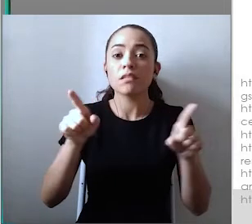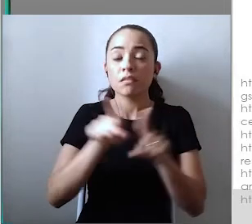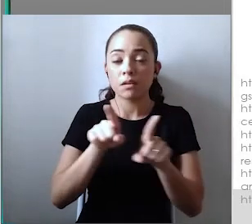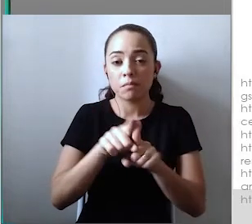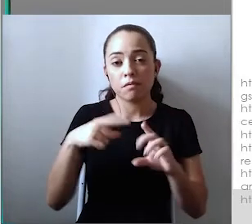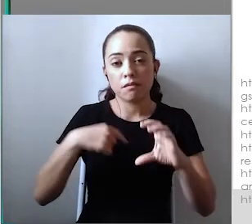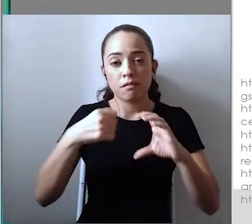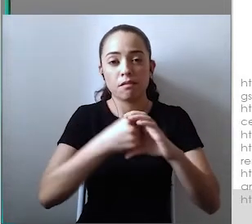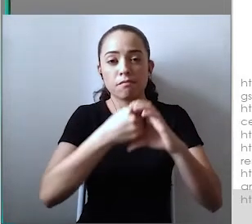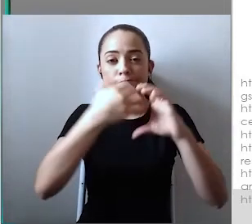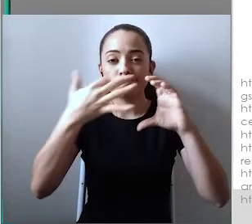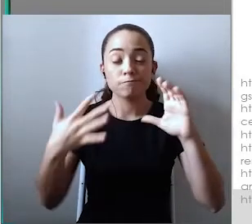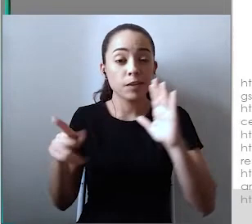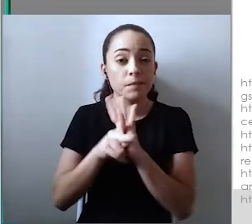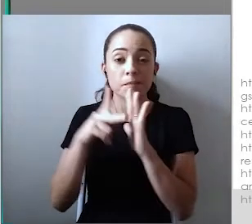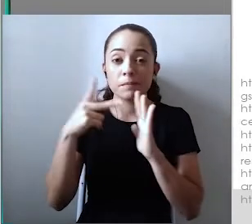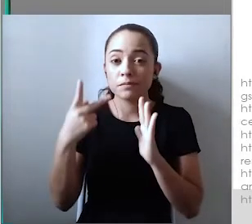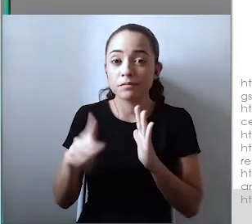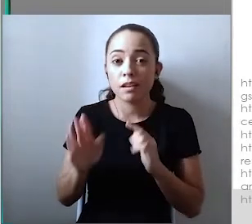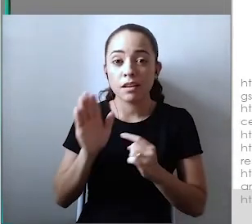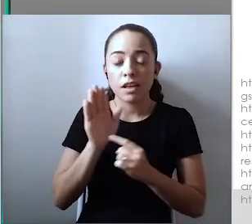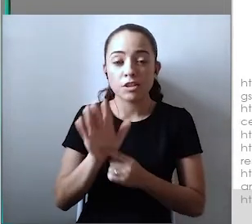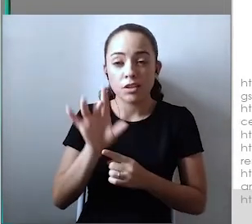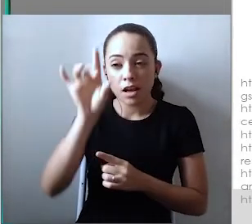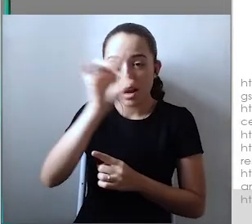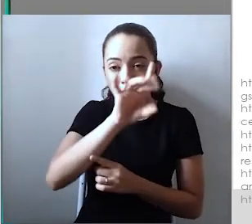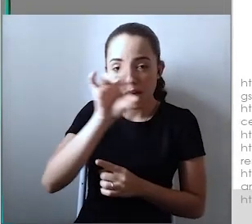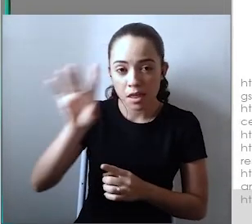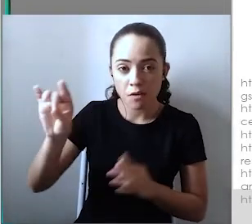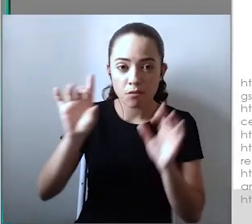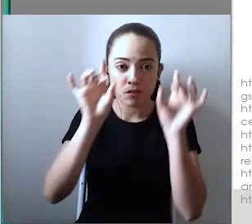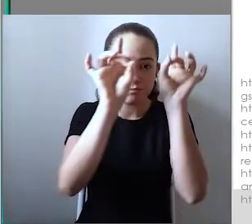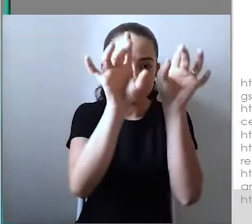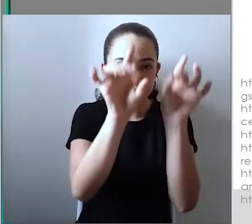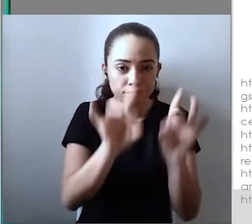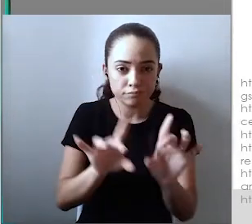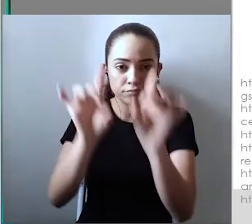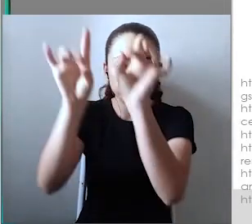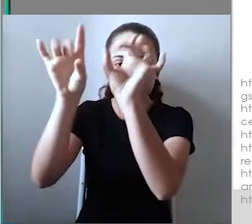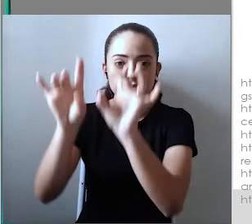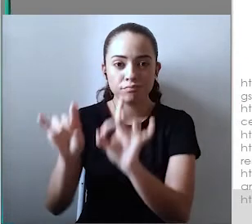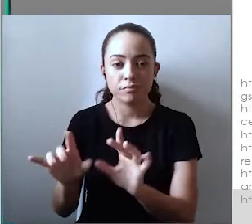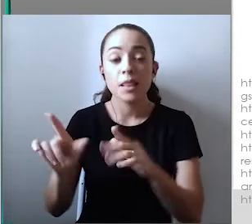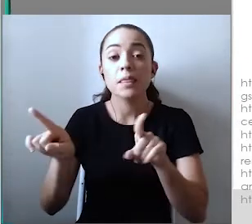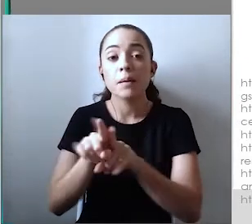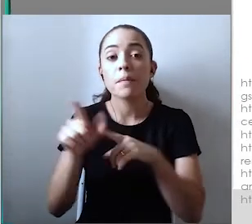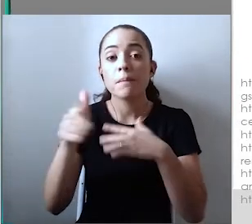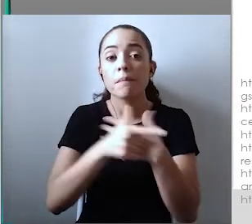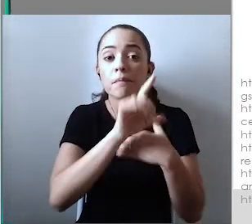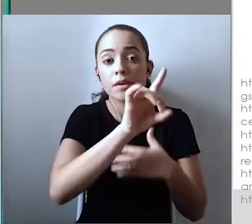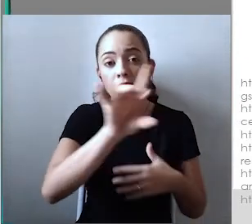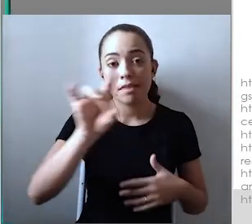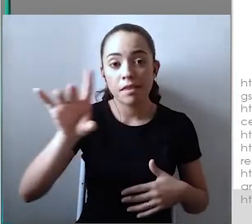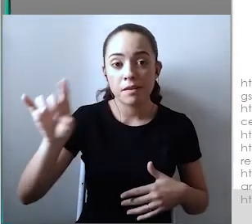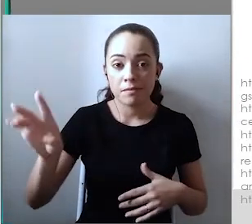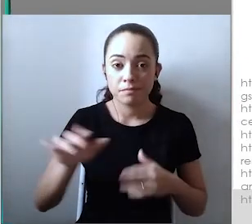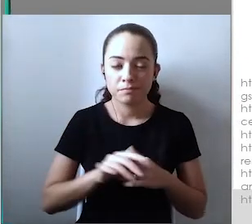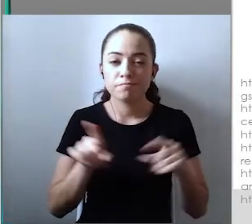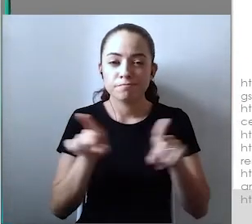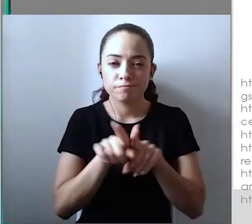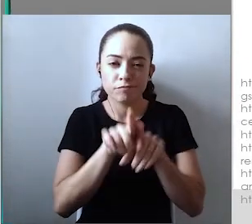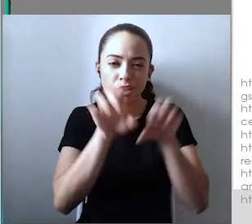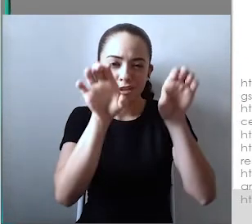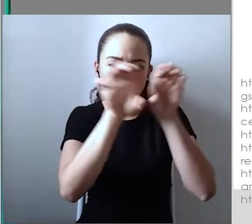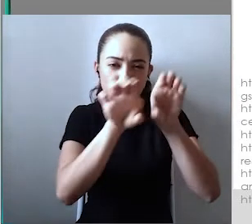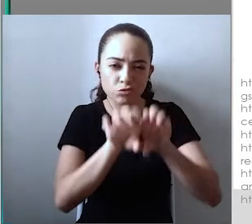próprias que determinam a sua especificidade e função de cada uma delas. Outra característica será a